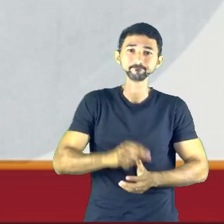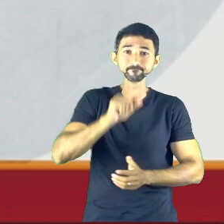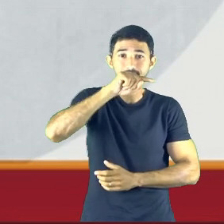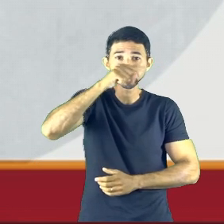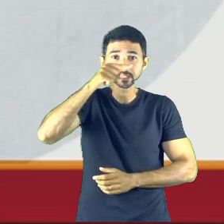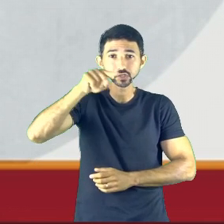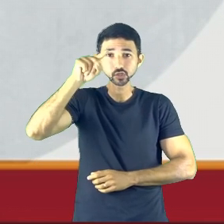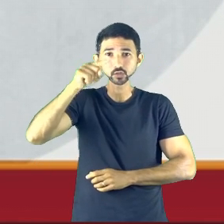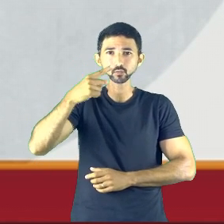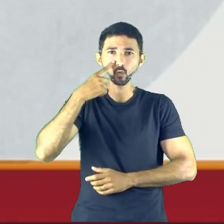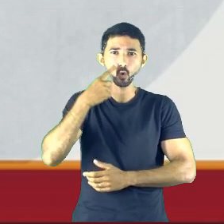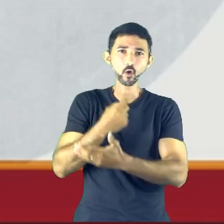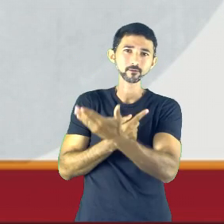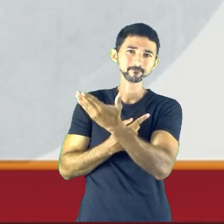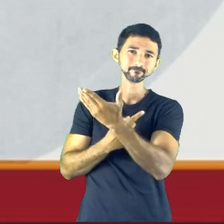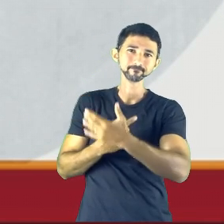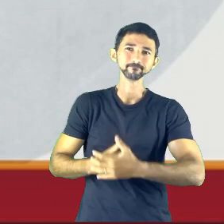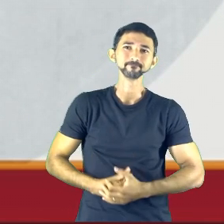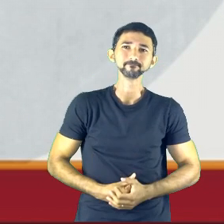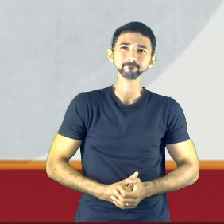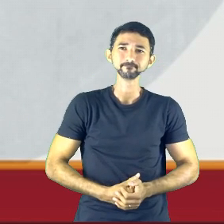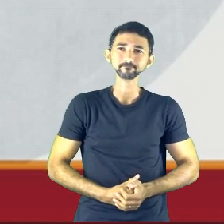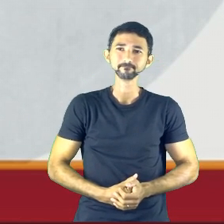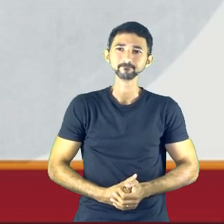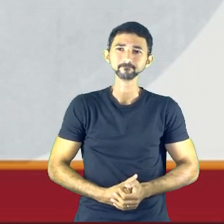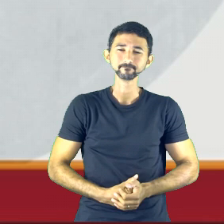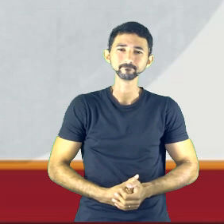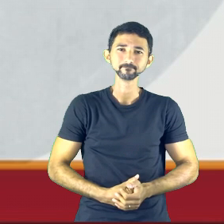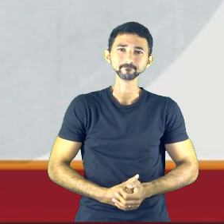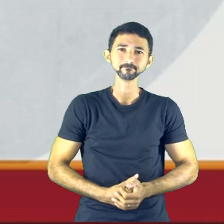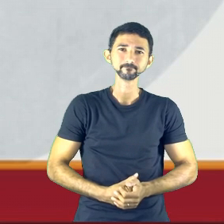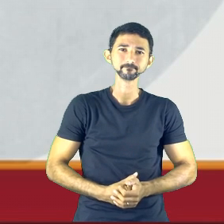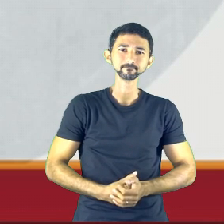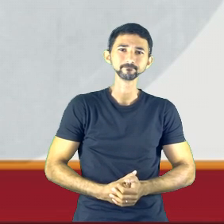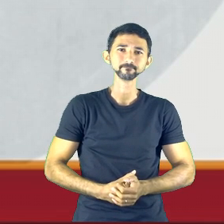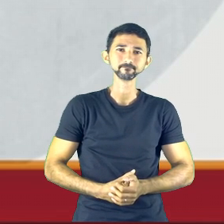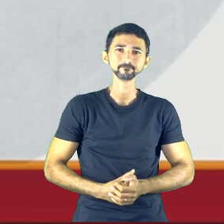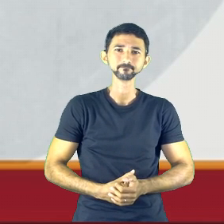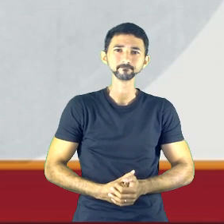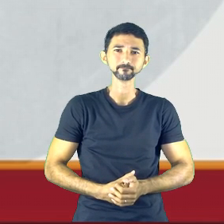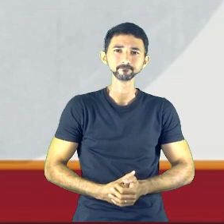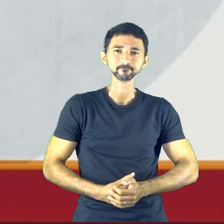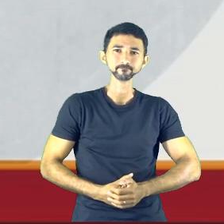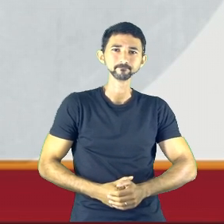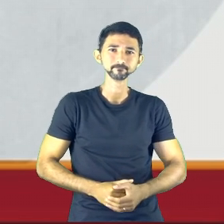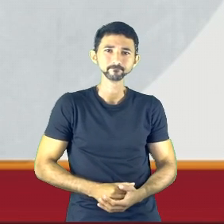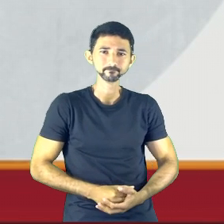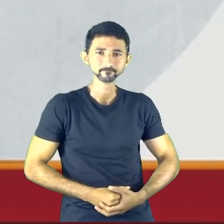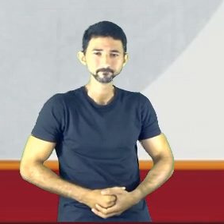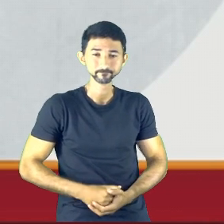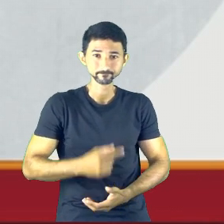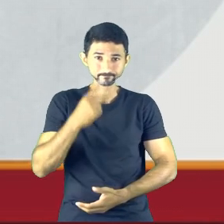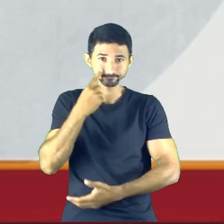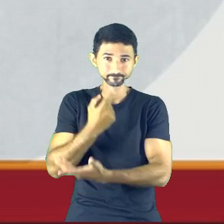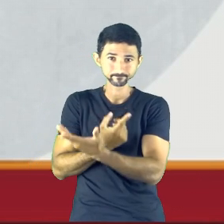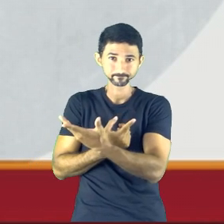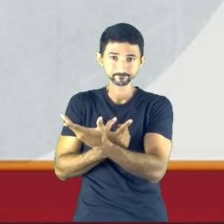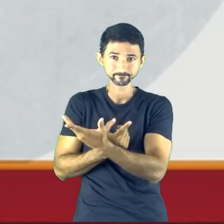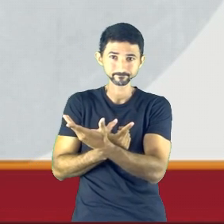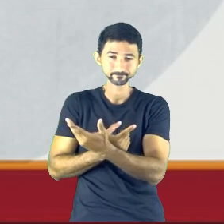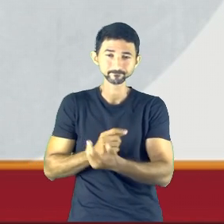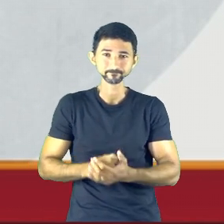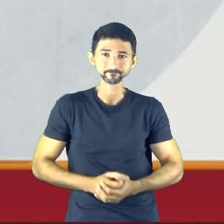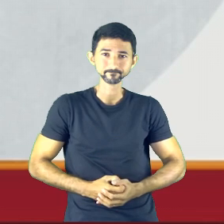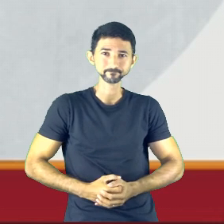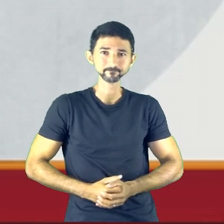desses sinais é o tio, que parece a letra S deitadinha, do jeito que tá aí, né? Pois é. Olha quem tá aparecendo para